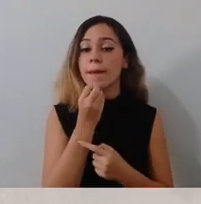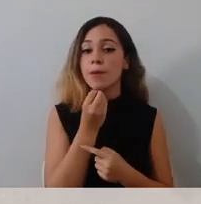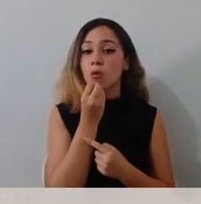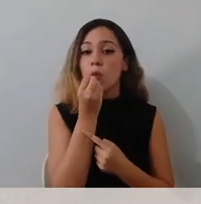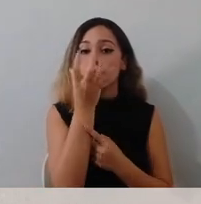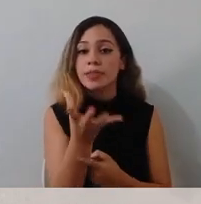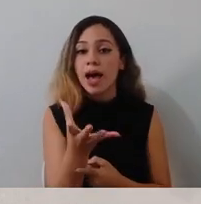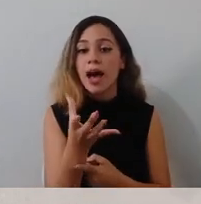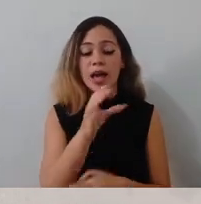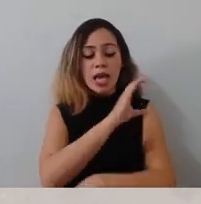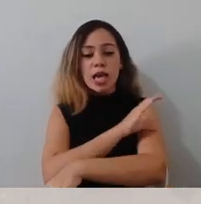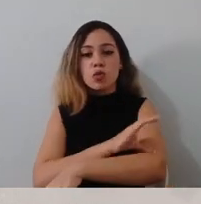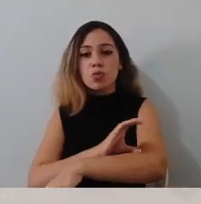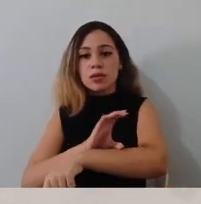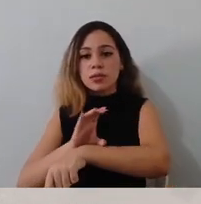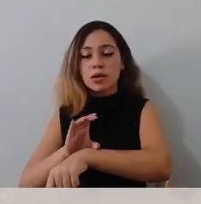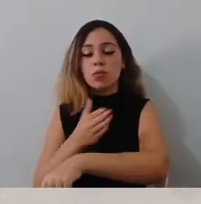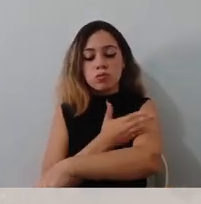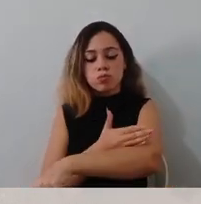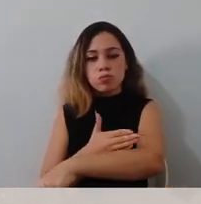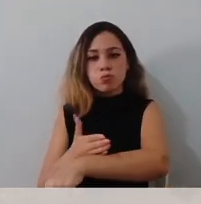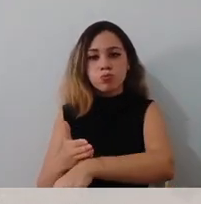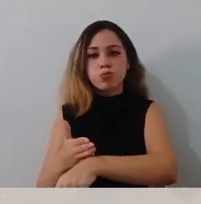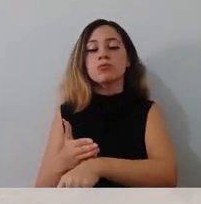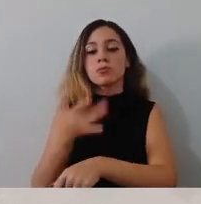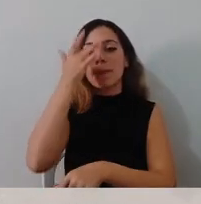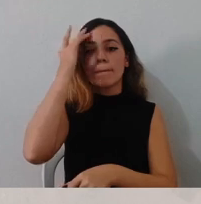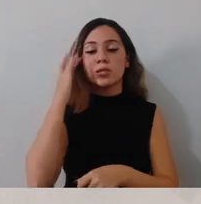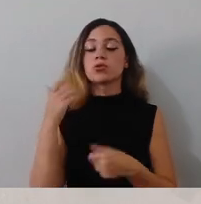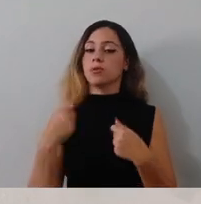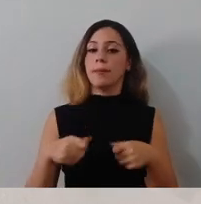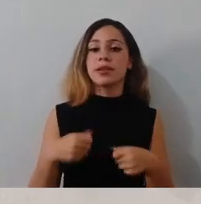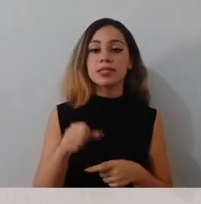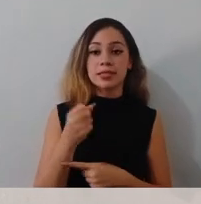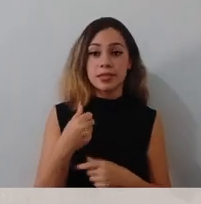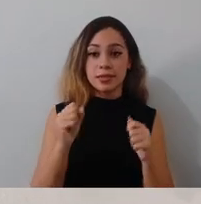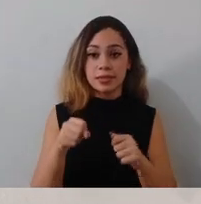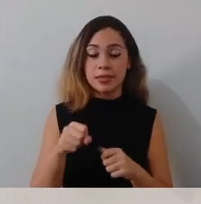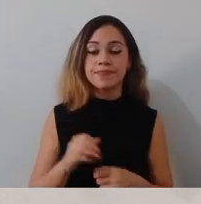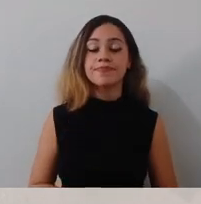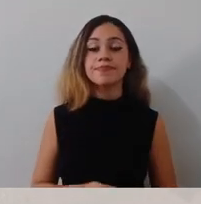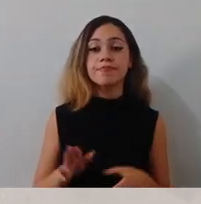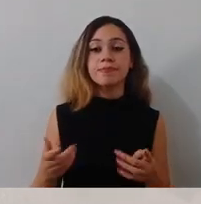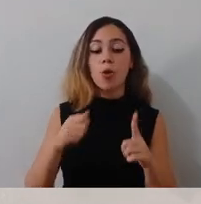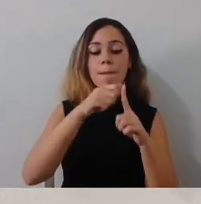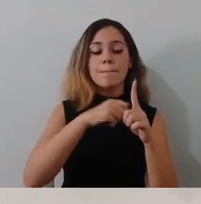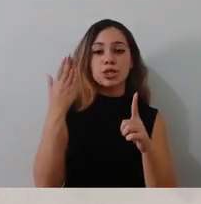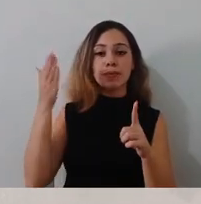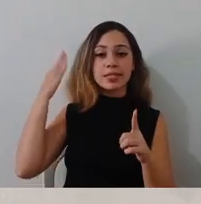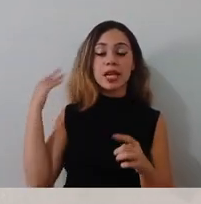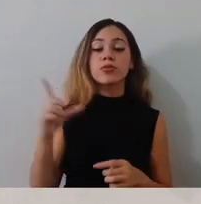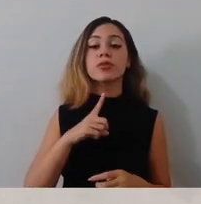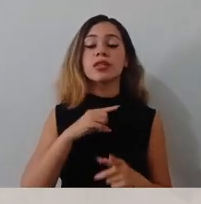campanhas informativas e educativas sobre esse assunto. Também é uma recorrência? É uma recorrência. Né? No mês